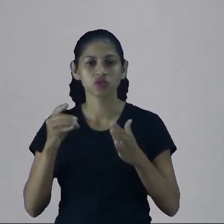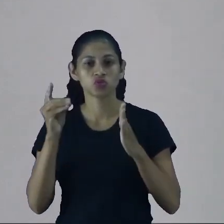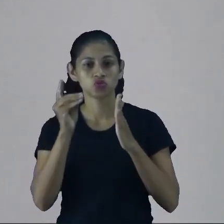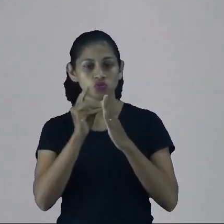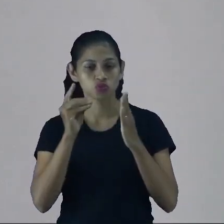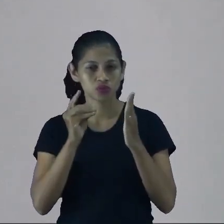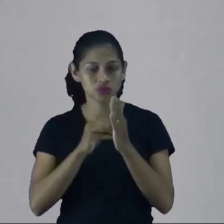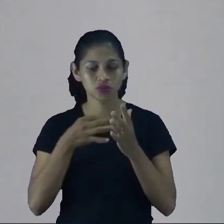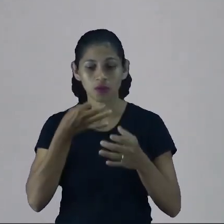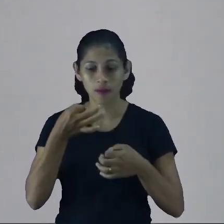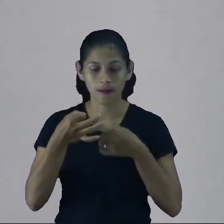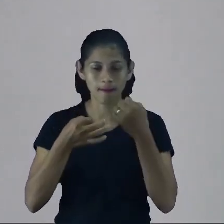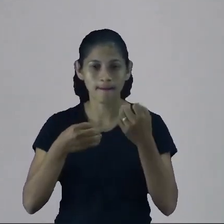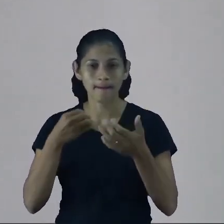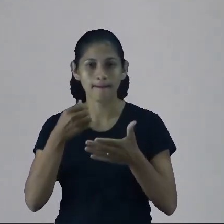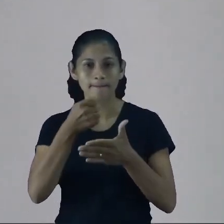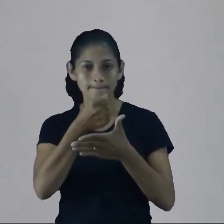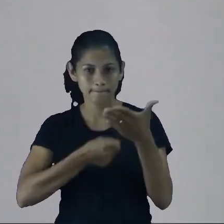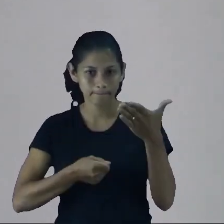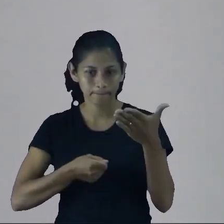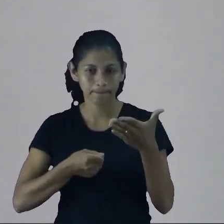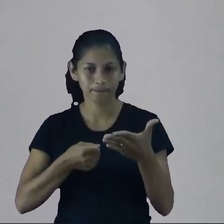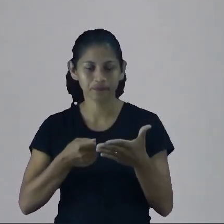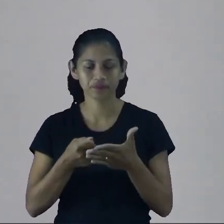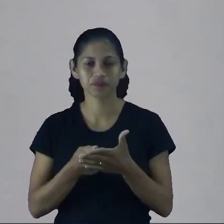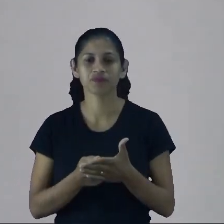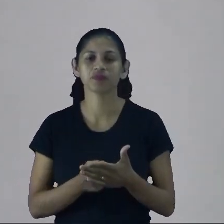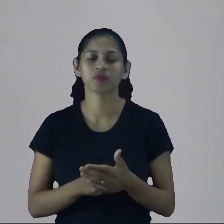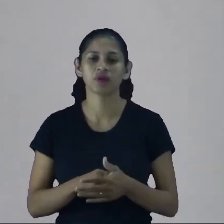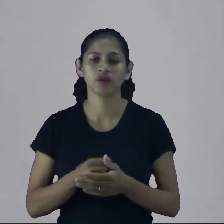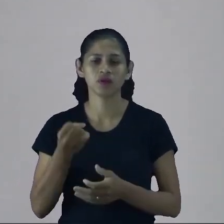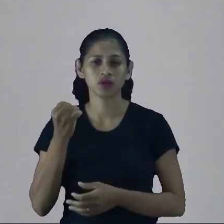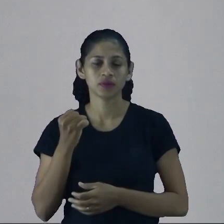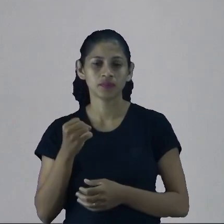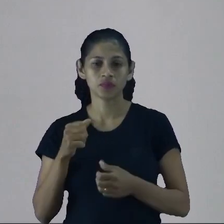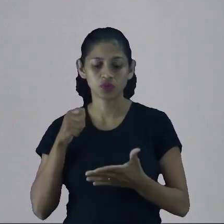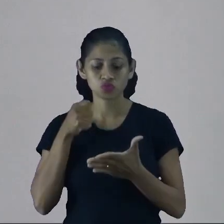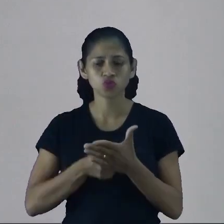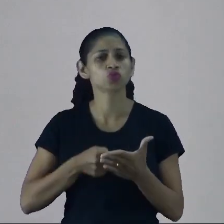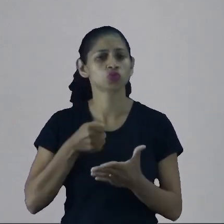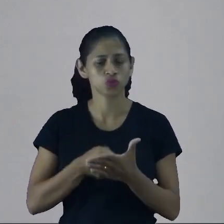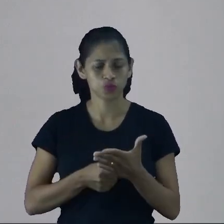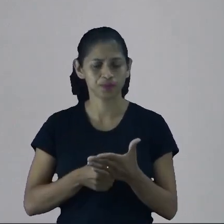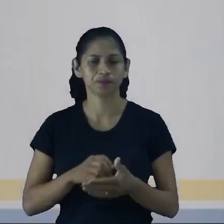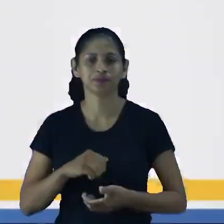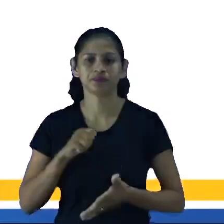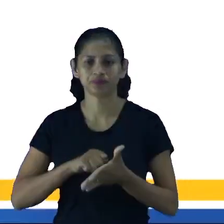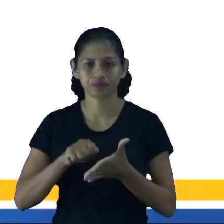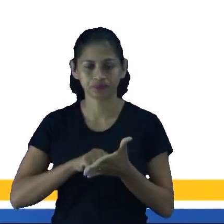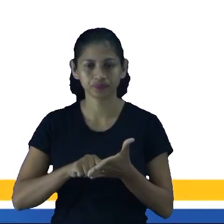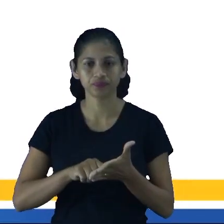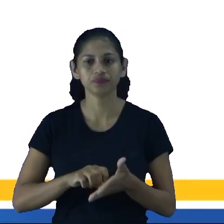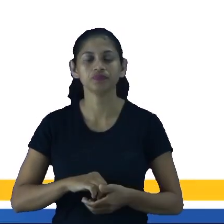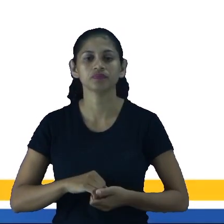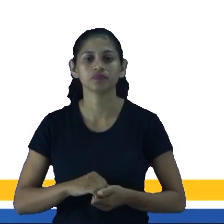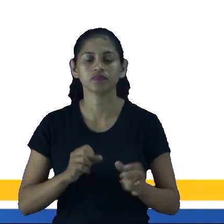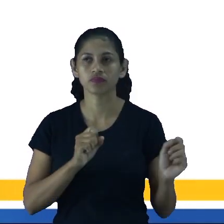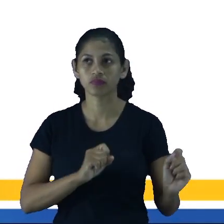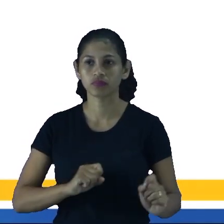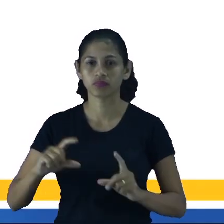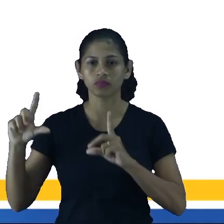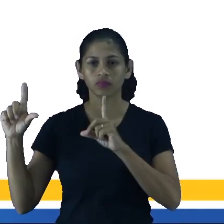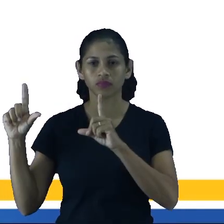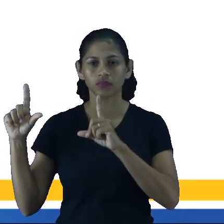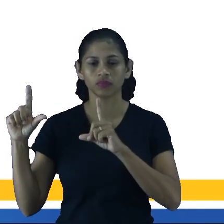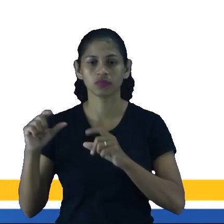competência da escrita ela é uma das mais cobradas, se não a mais cobrada. Slide na tela, galerinha. Nós temos